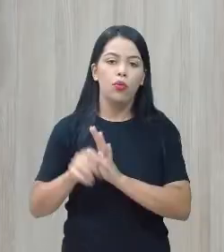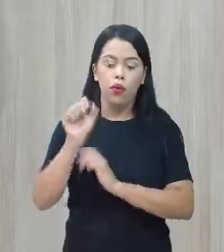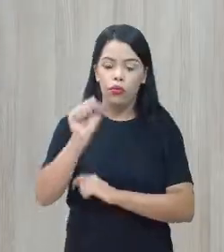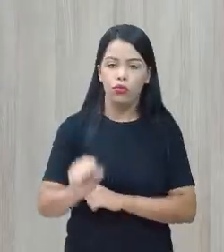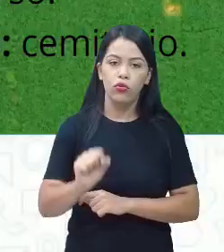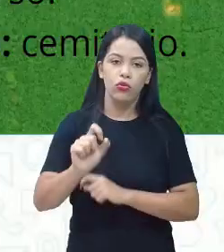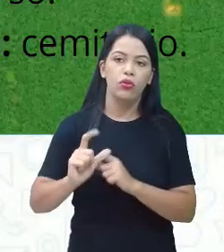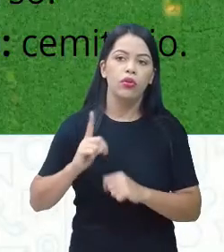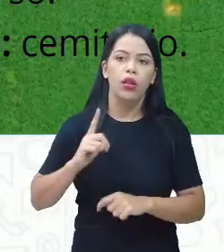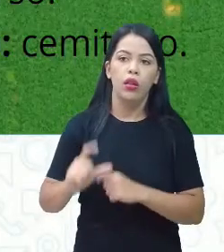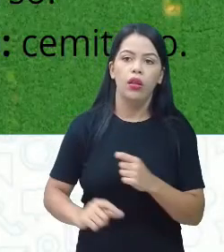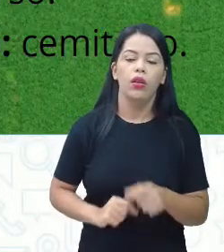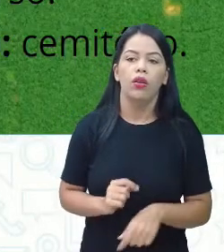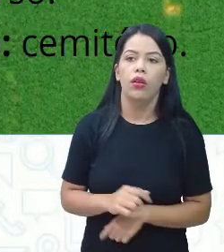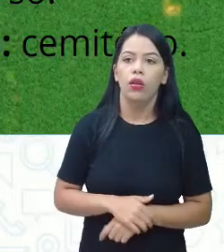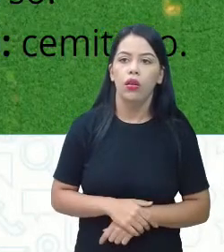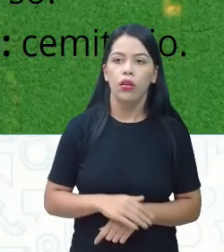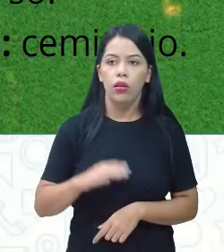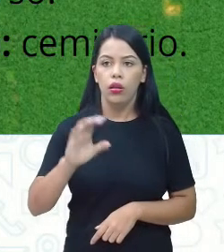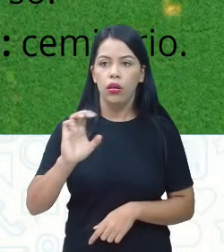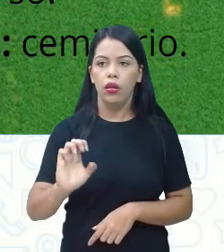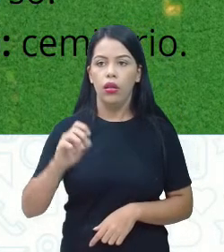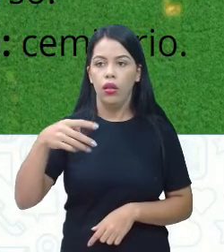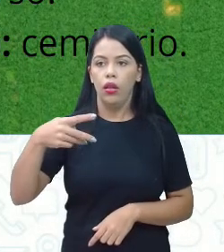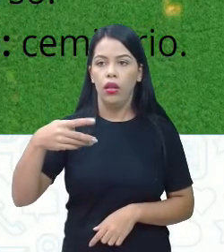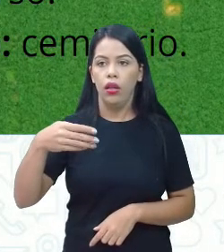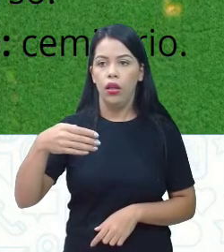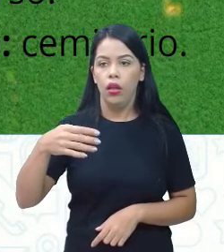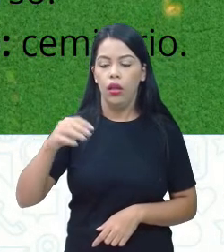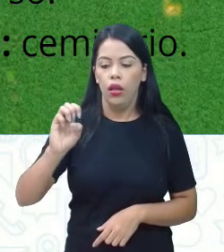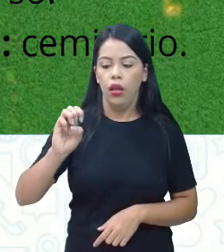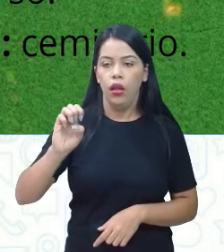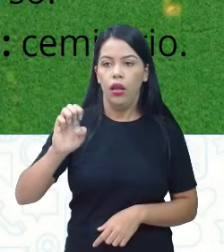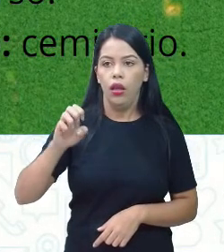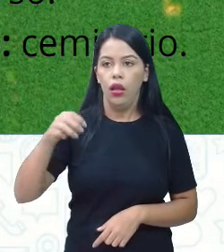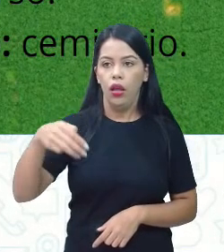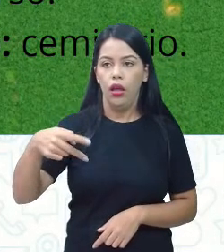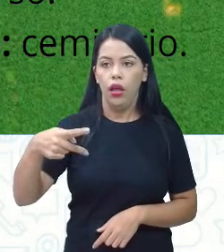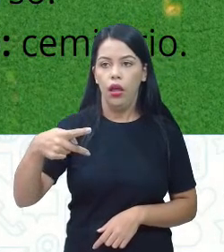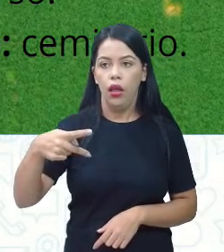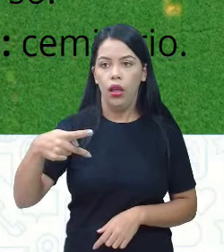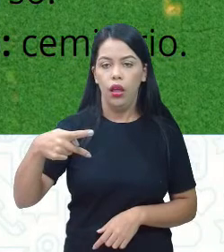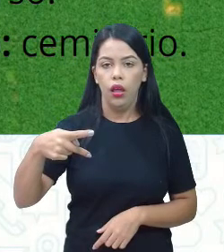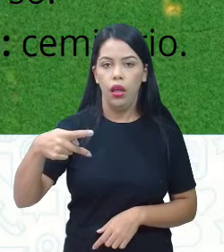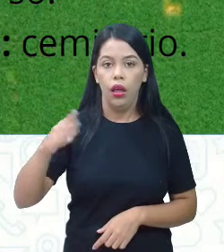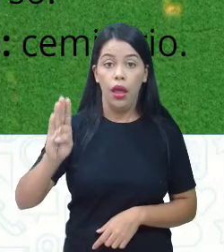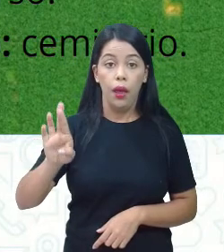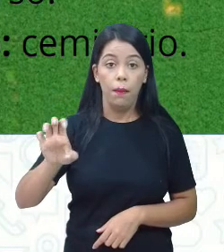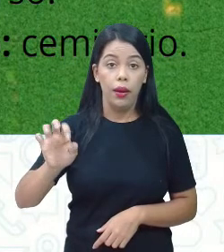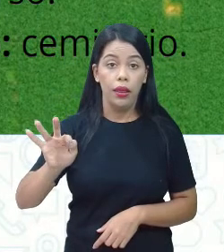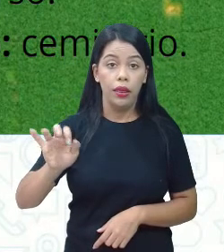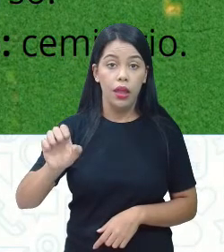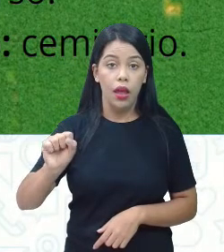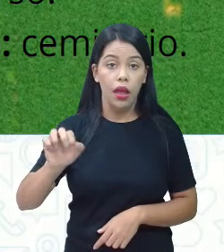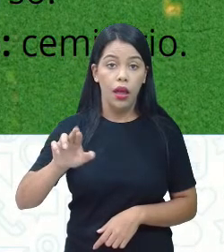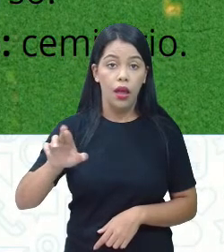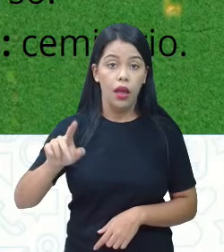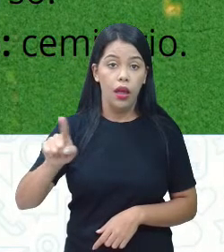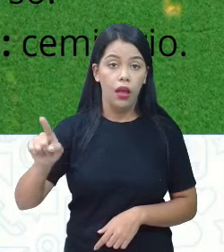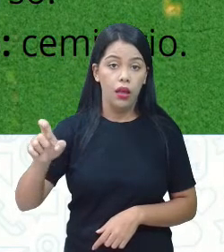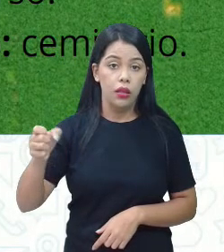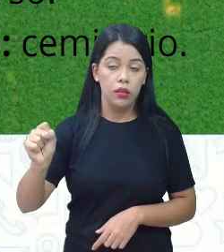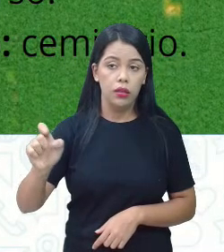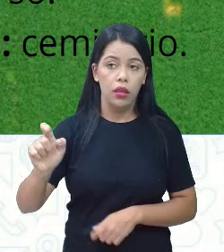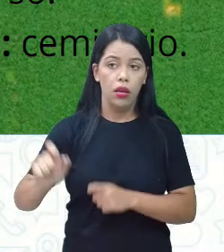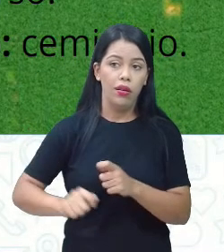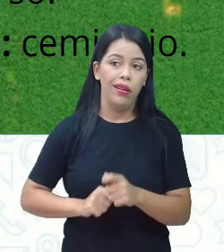né? Embretar-se, que é meter-se em apuros, né? lindeiro, que é